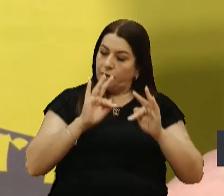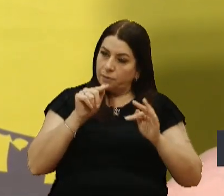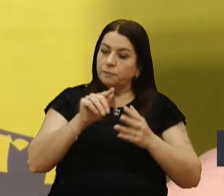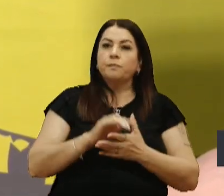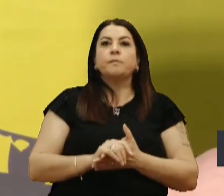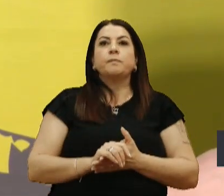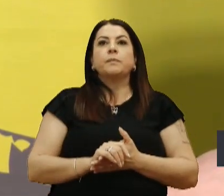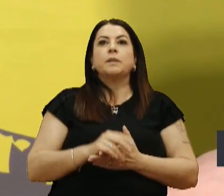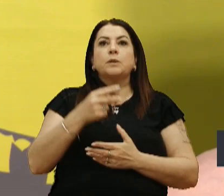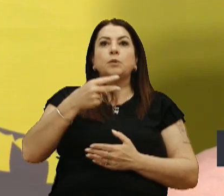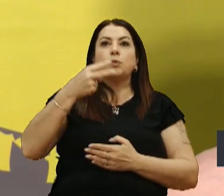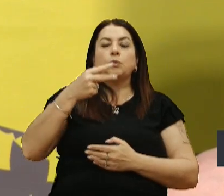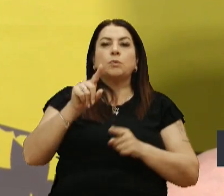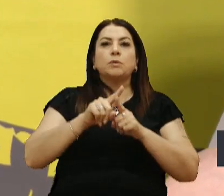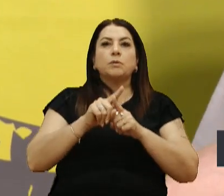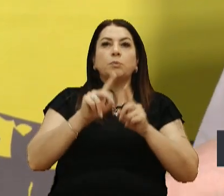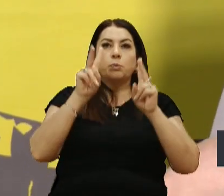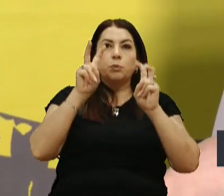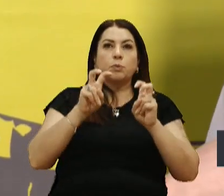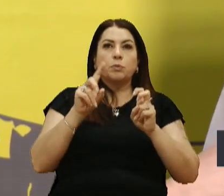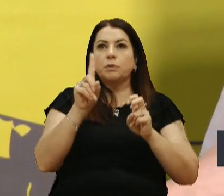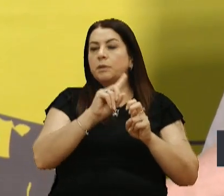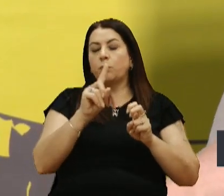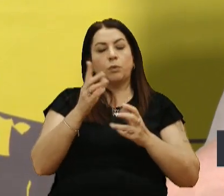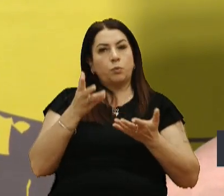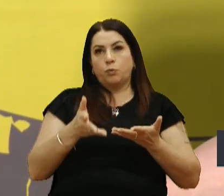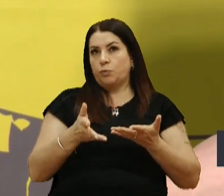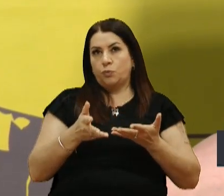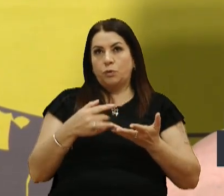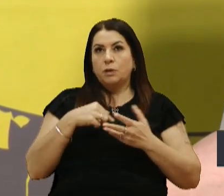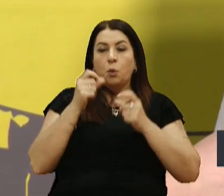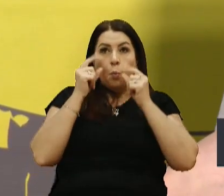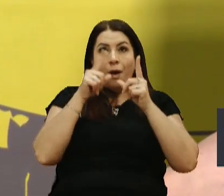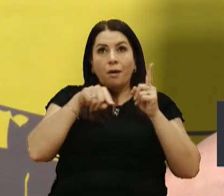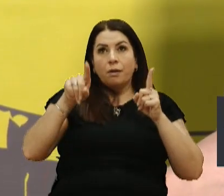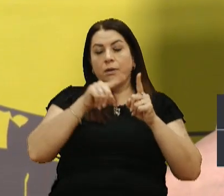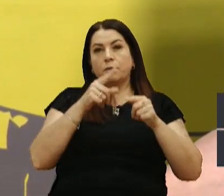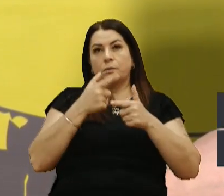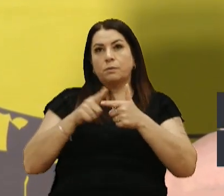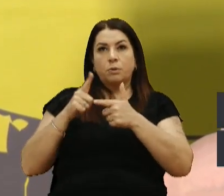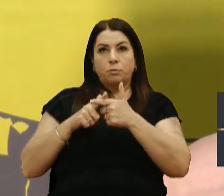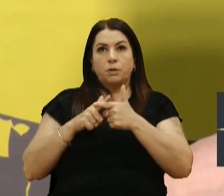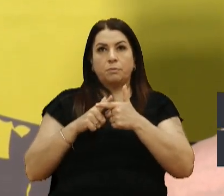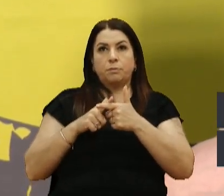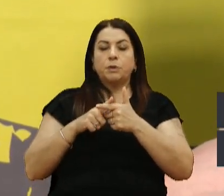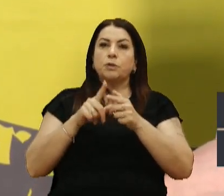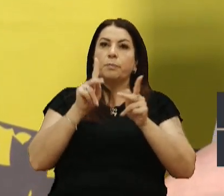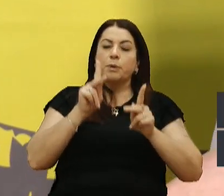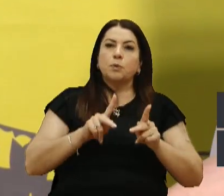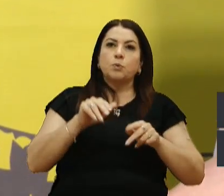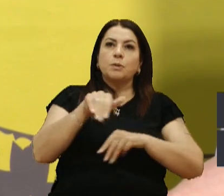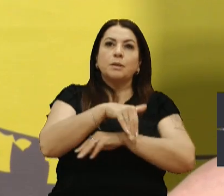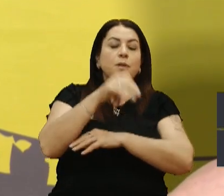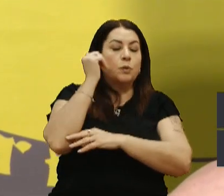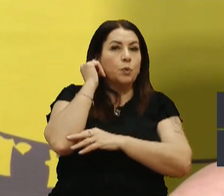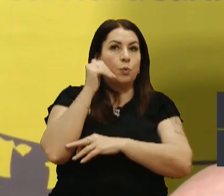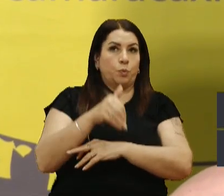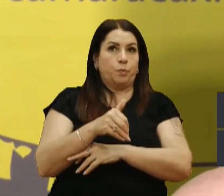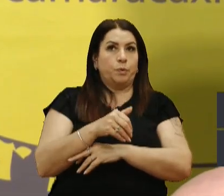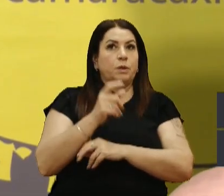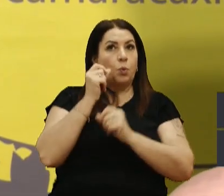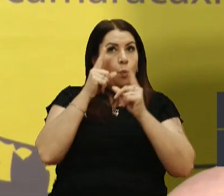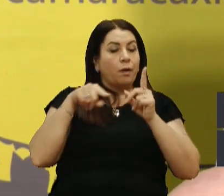isso. Segunda coisa, vamos para o assunto. Não é de hoje que eu alerto sobre o problema de pessoas em situação de rua. E